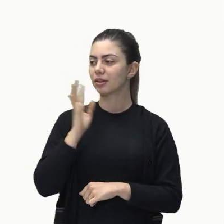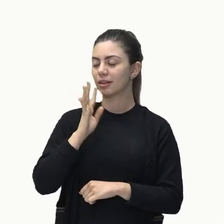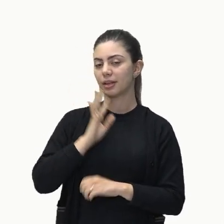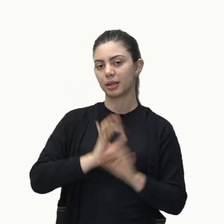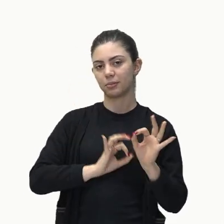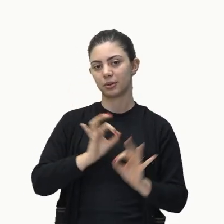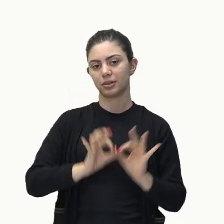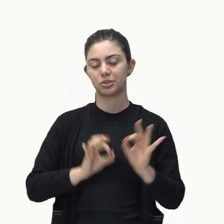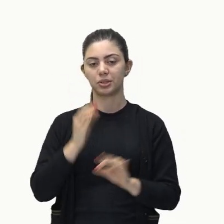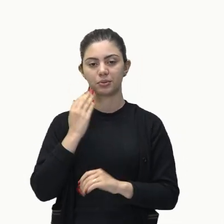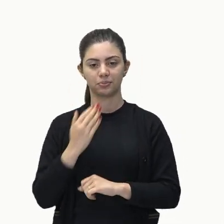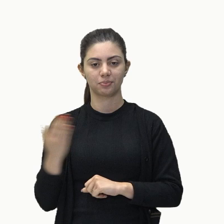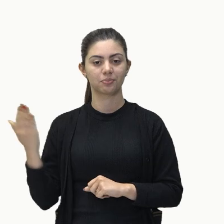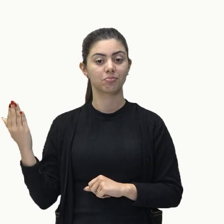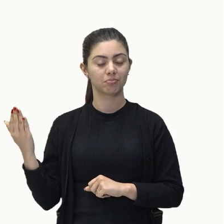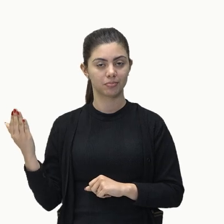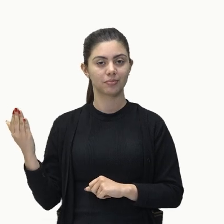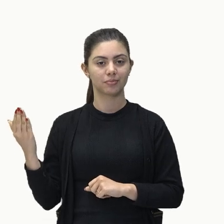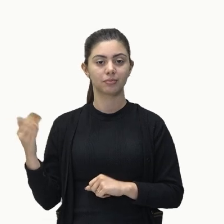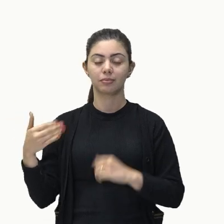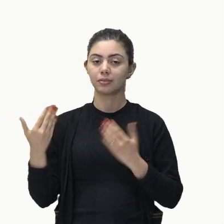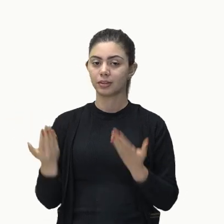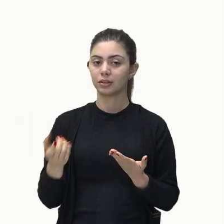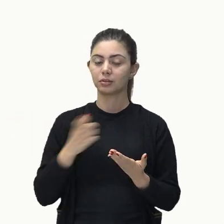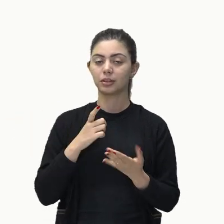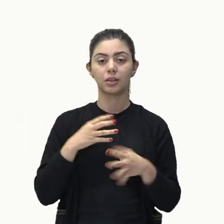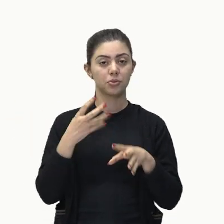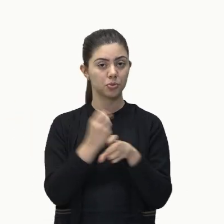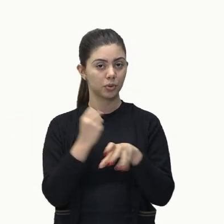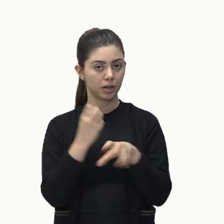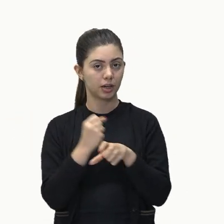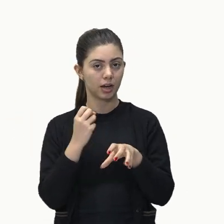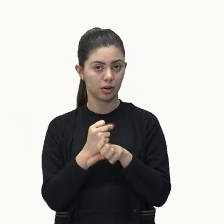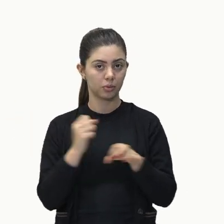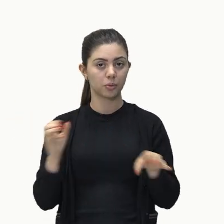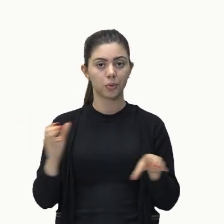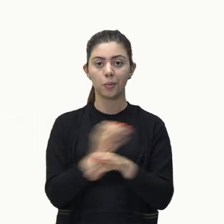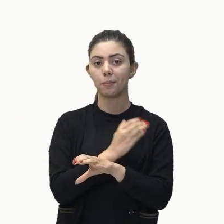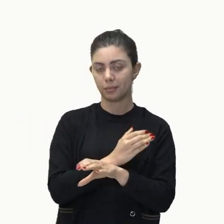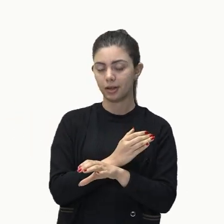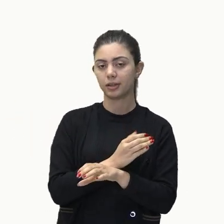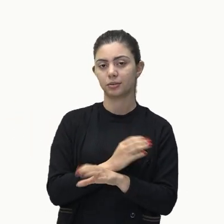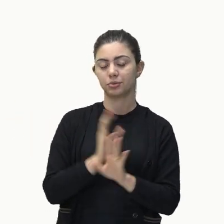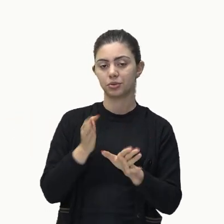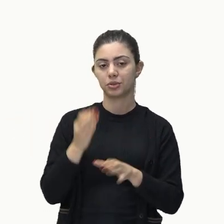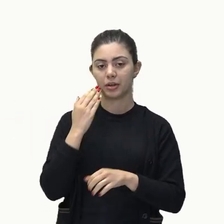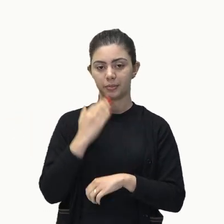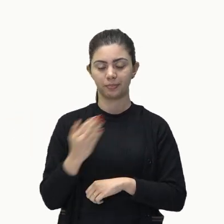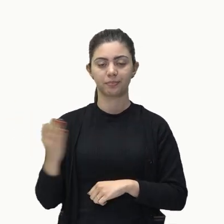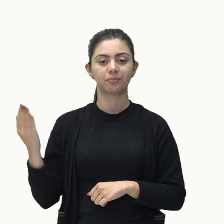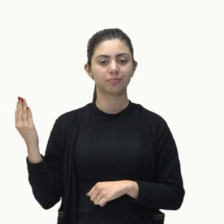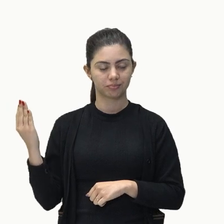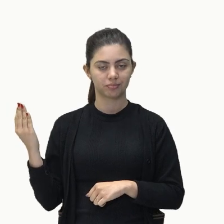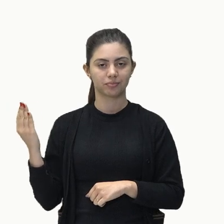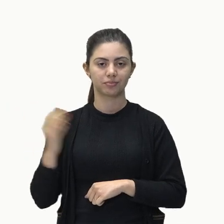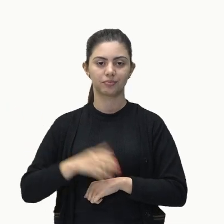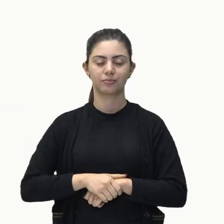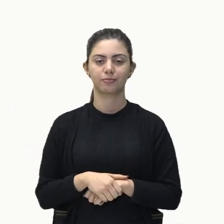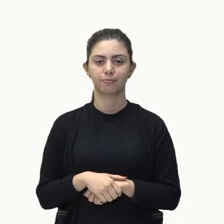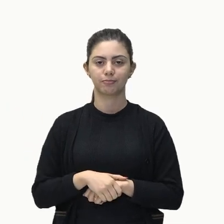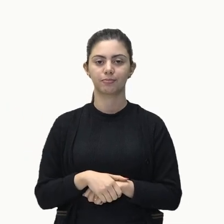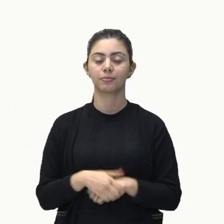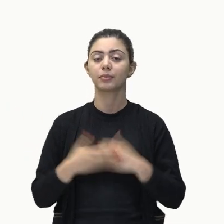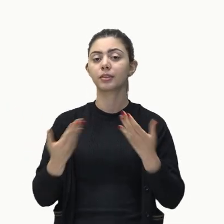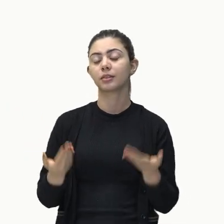você aí, você vai ter toda a solução que eu acabei de fazer aí para você.